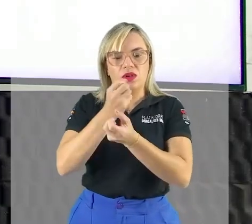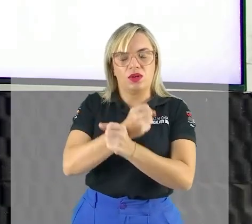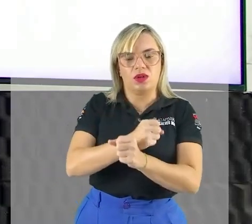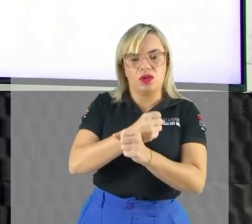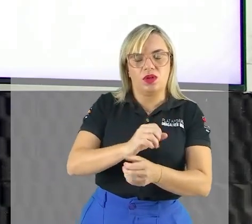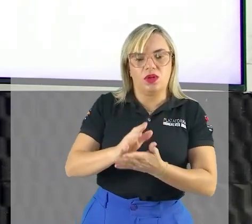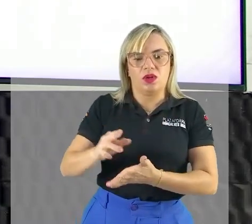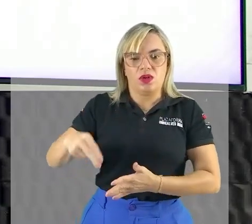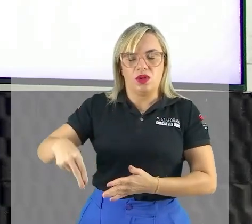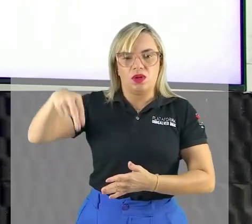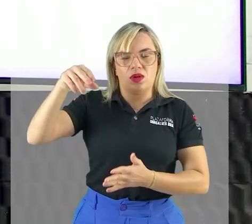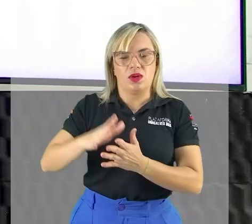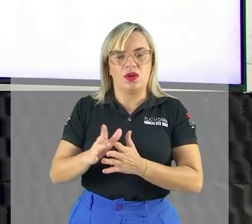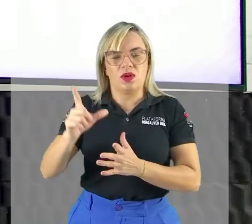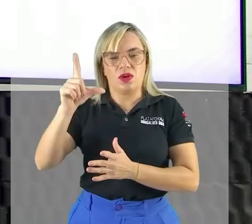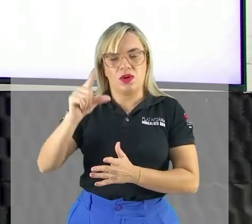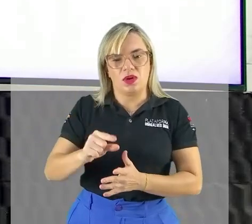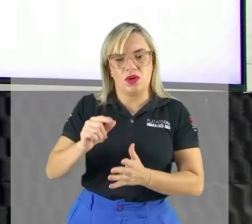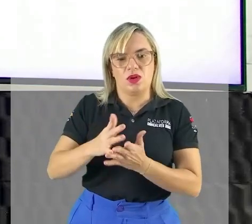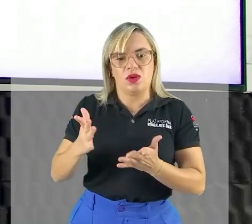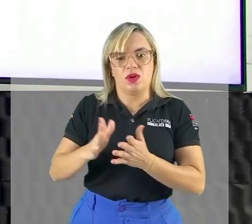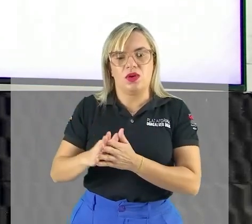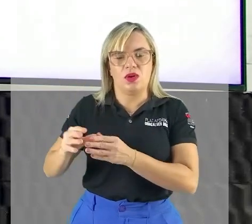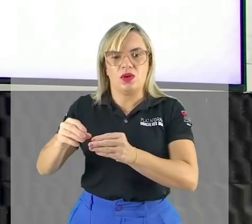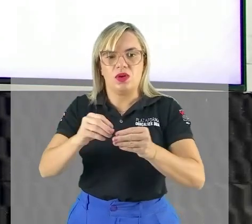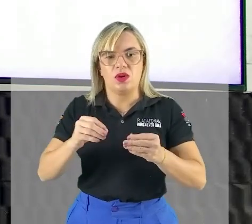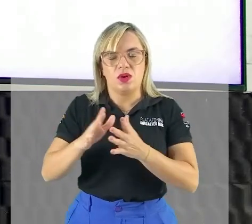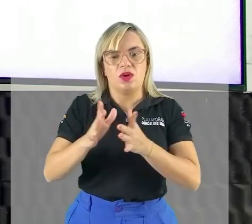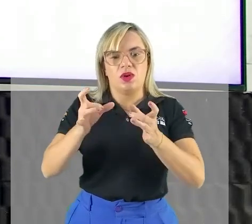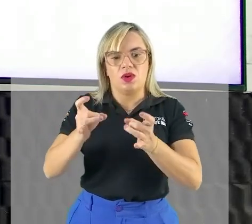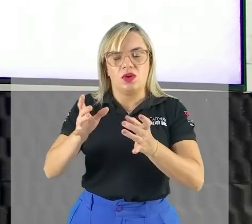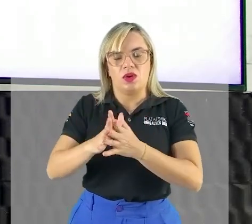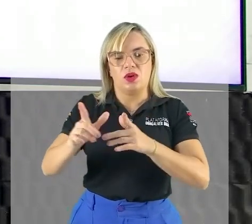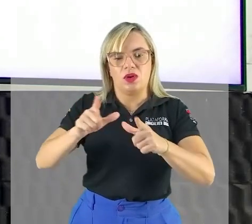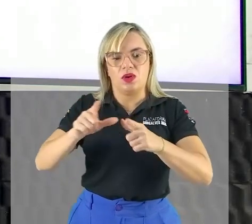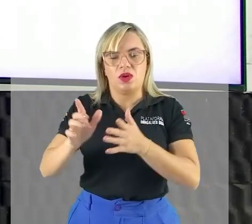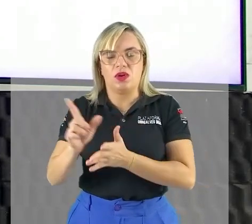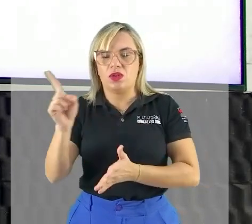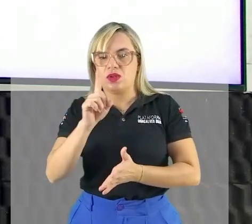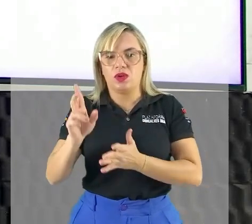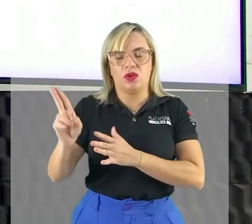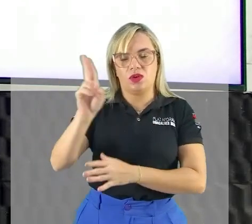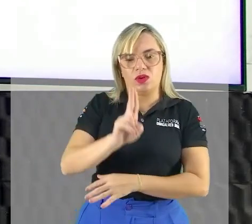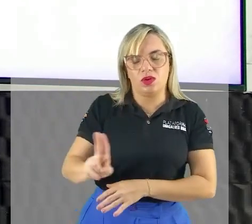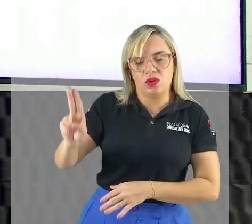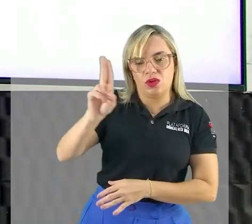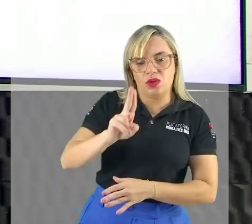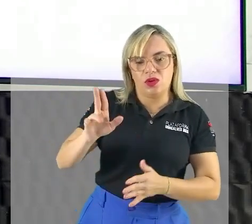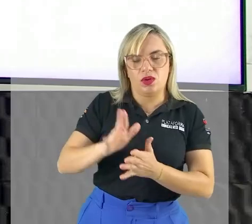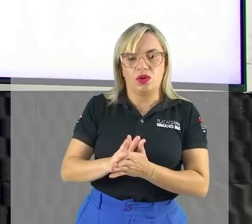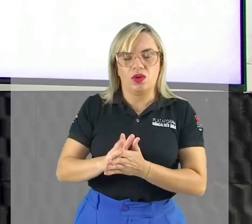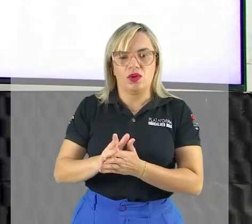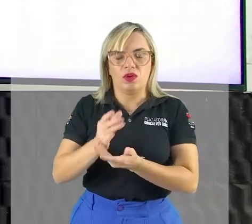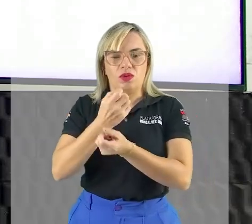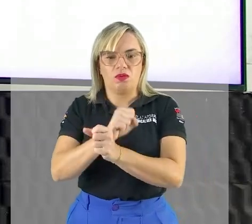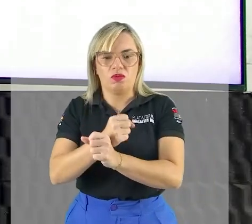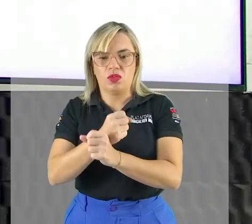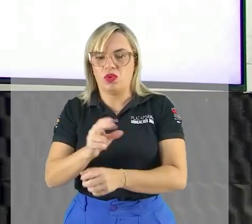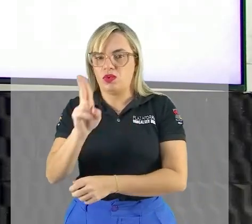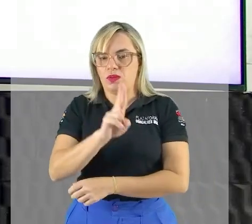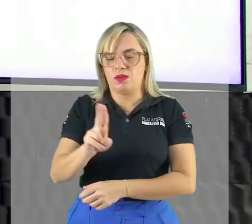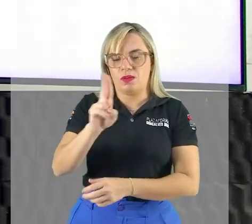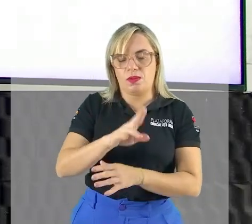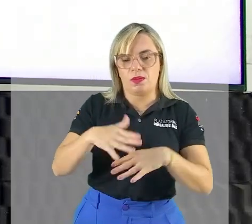propriedades né ali um Comércio Serviço então não se utilizava eh da mão de obra de escravizados